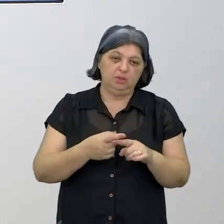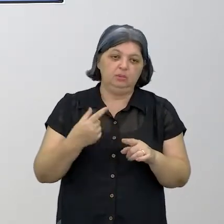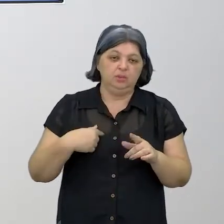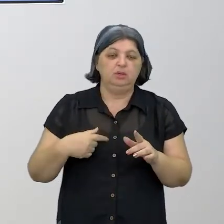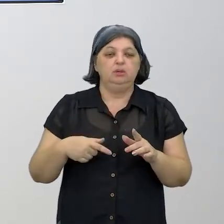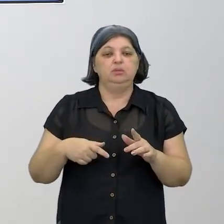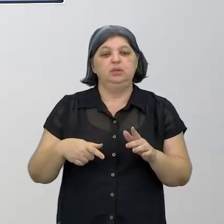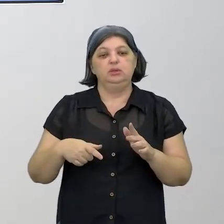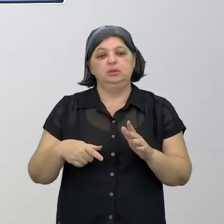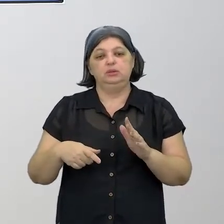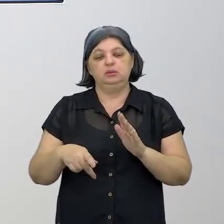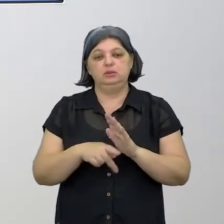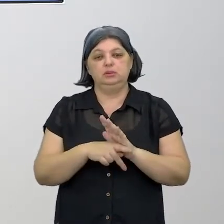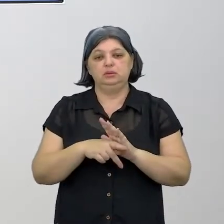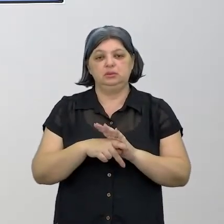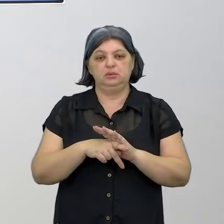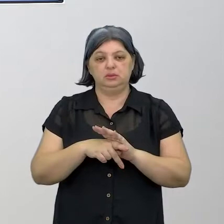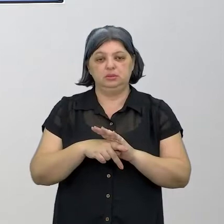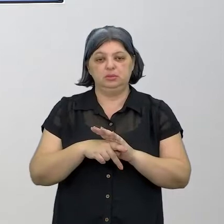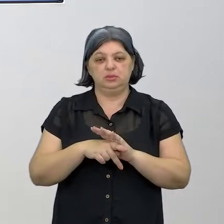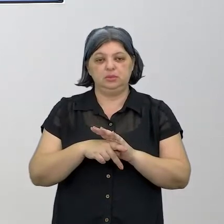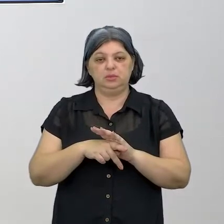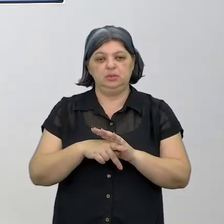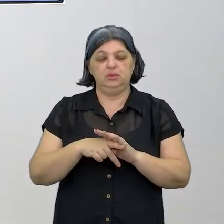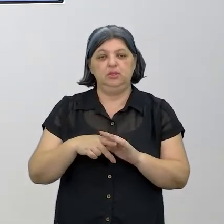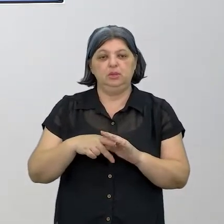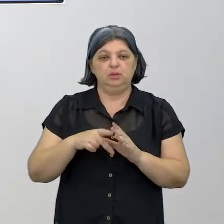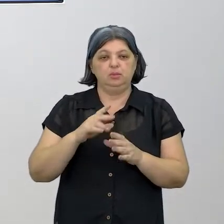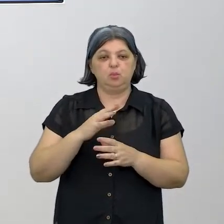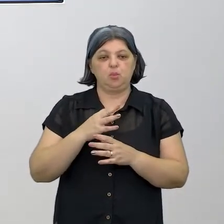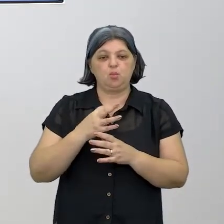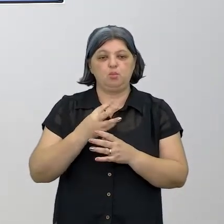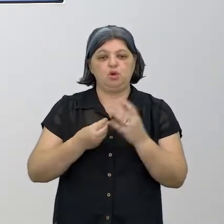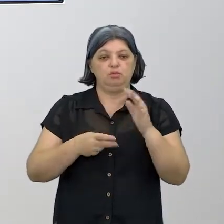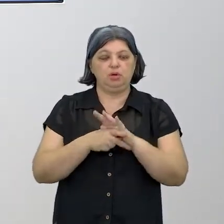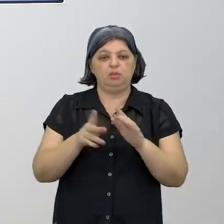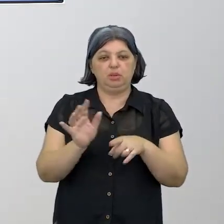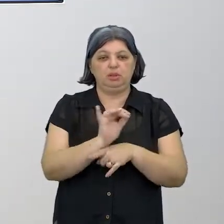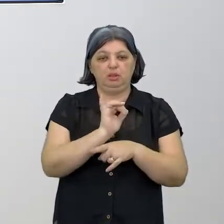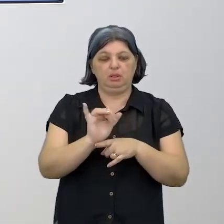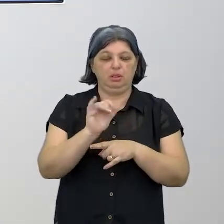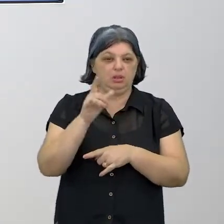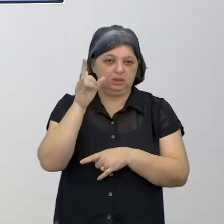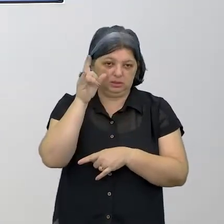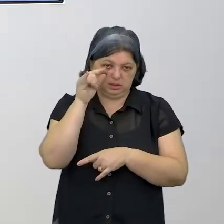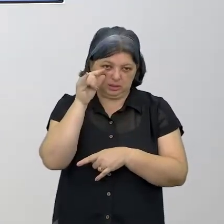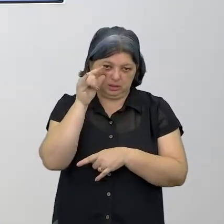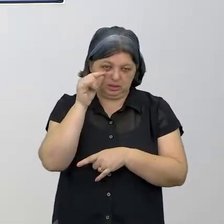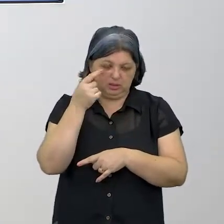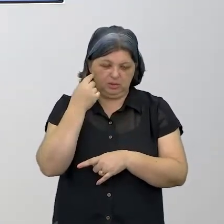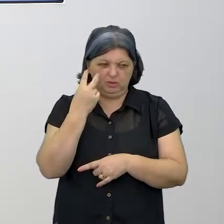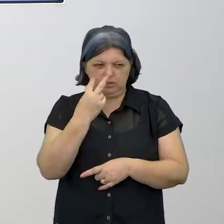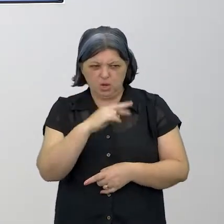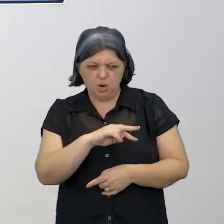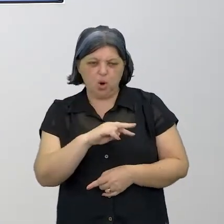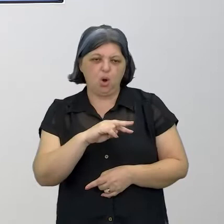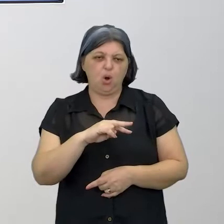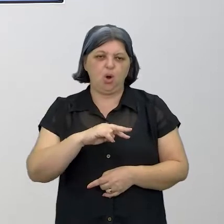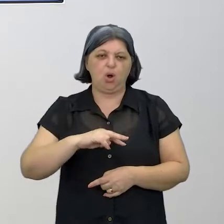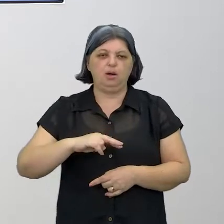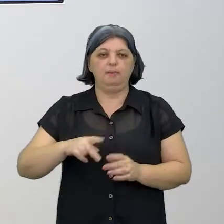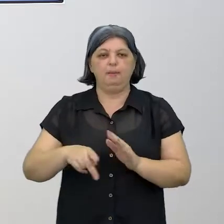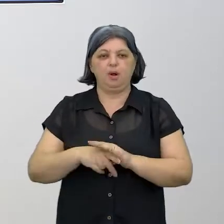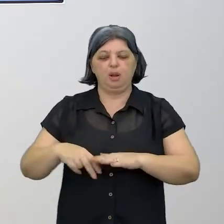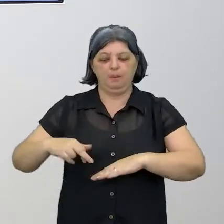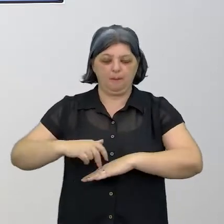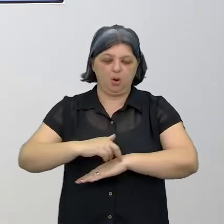sobre filtros do Instagram, a pessoa não consegue falar. Filtros de Instagram, porque você olha as modelos, você